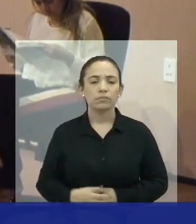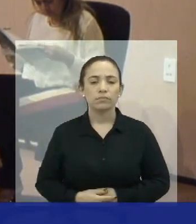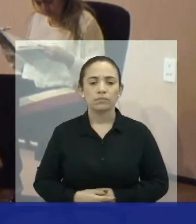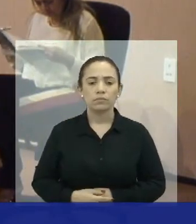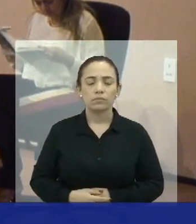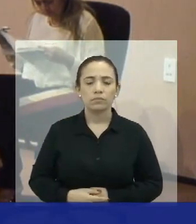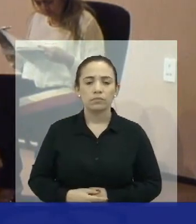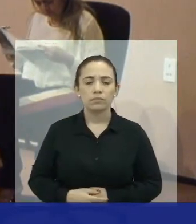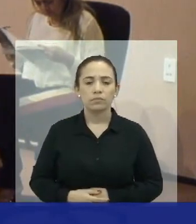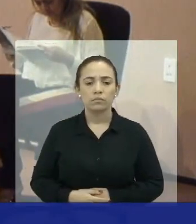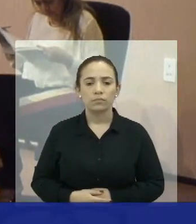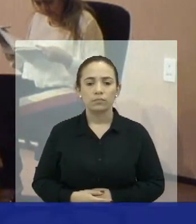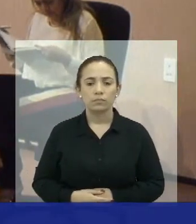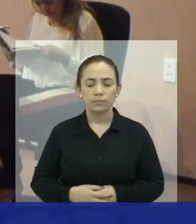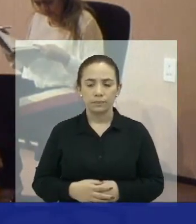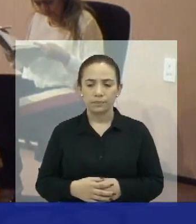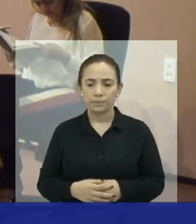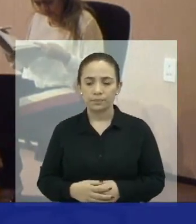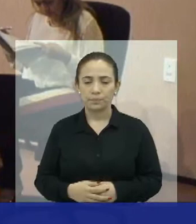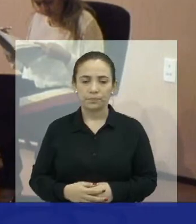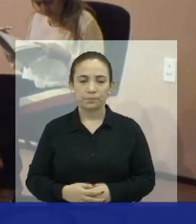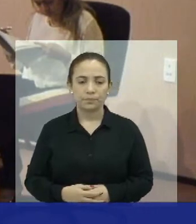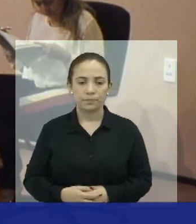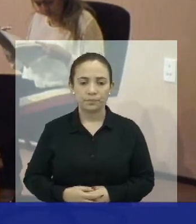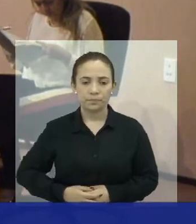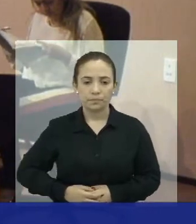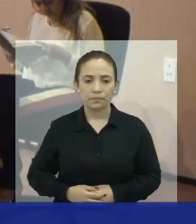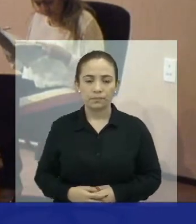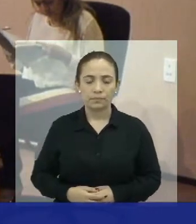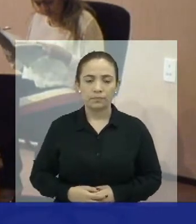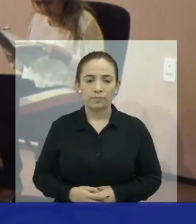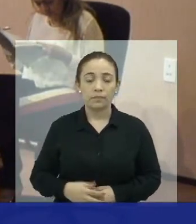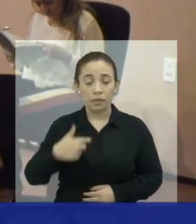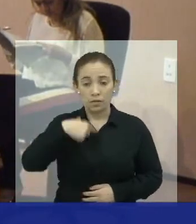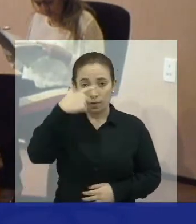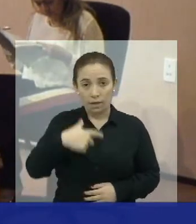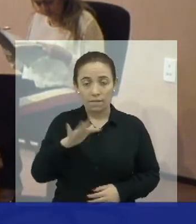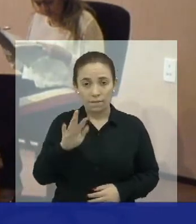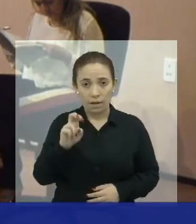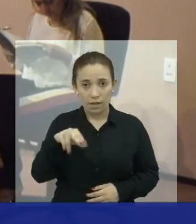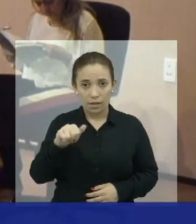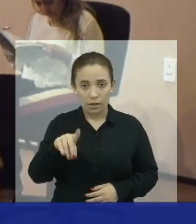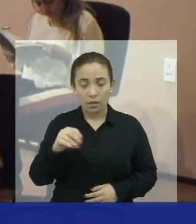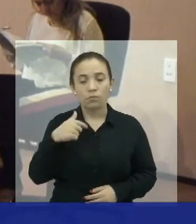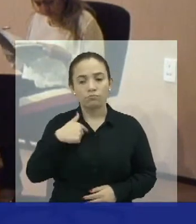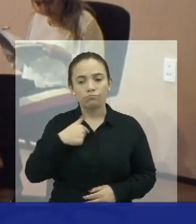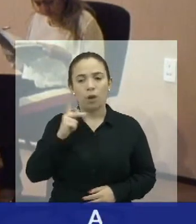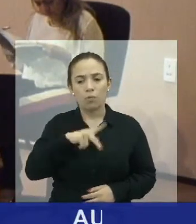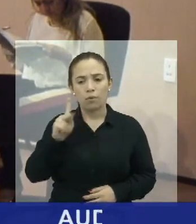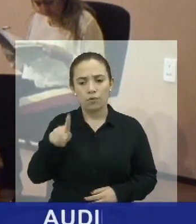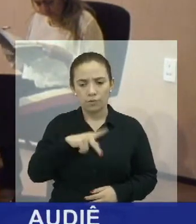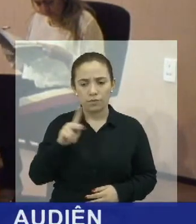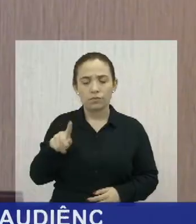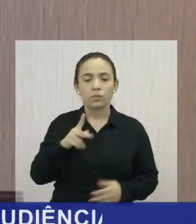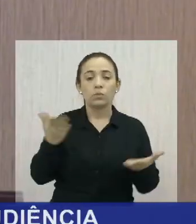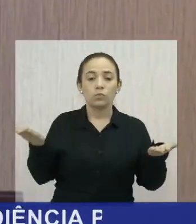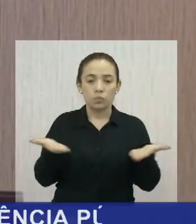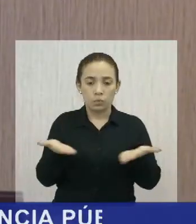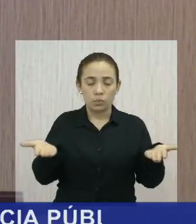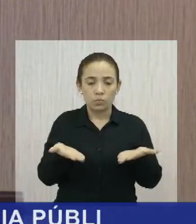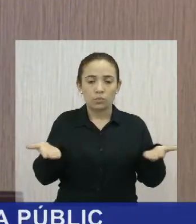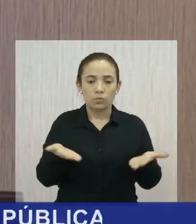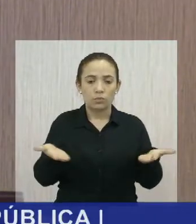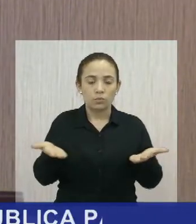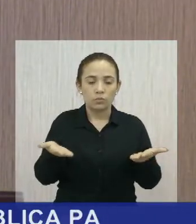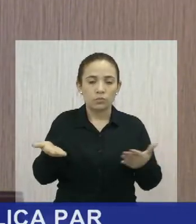Pronto. Ok. Perfeito. Sou Fernando Pinto, sou educador, né? Hoje estou aqui